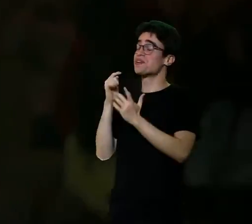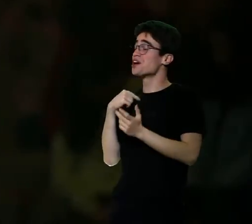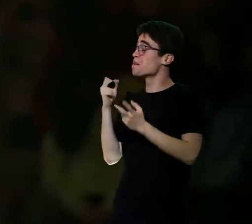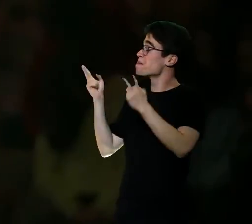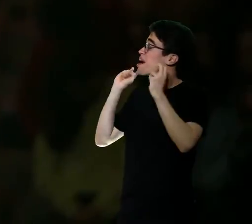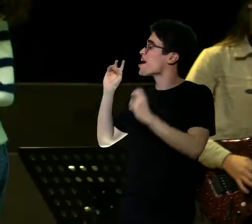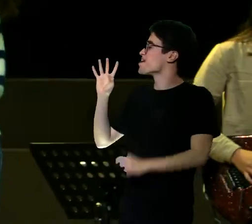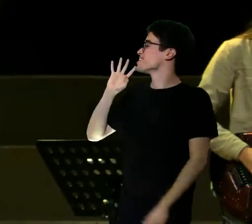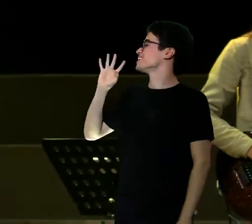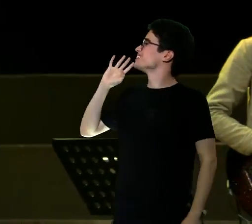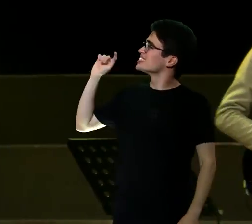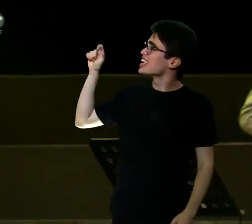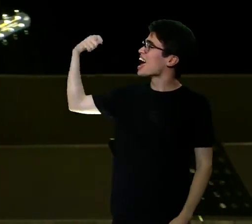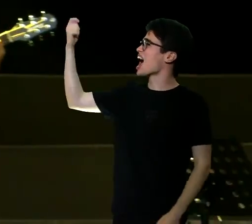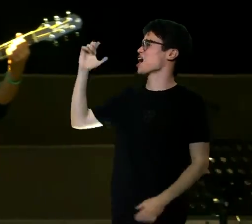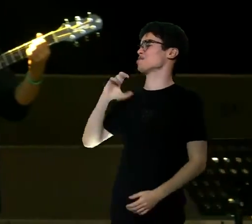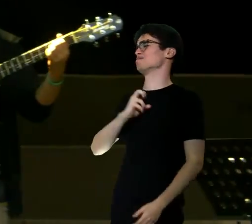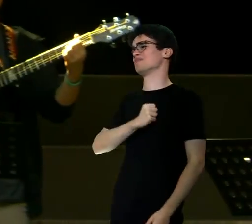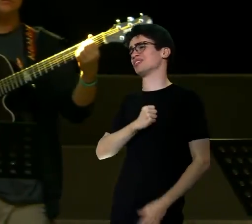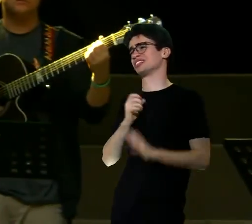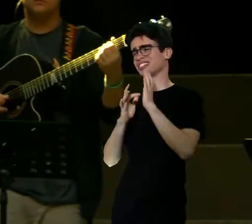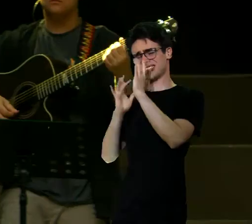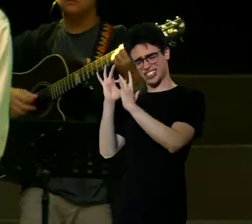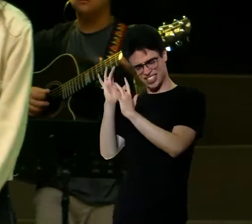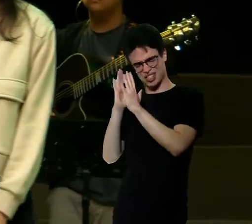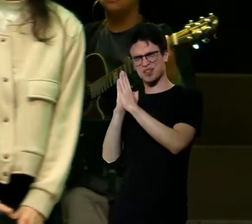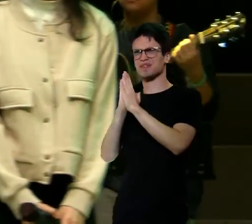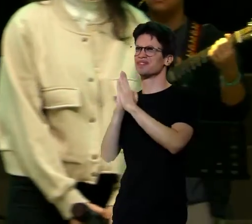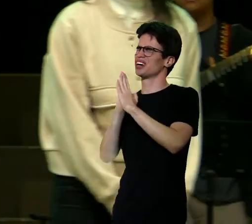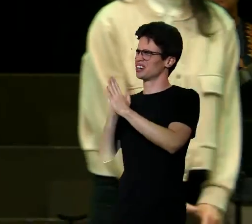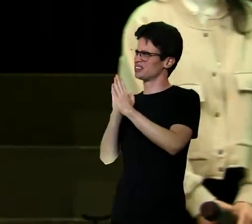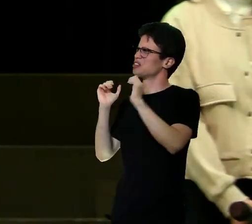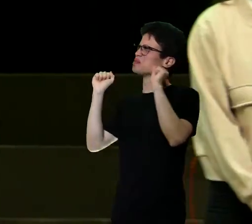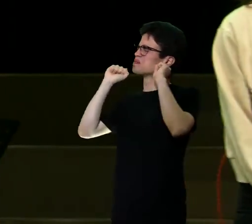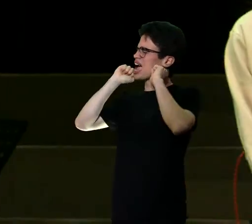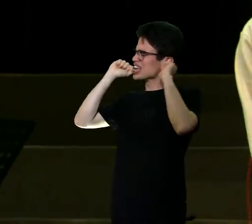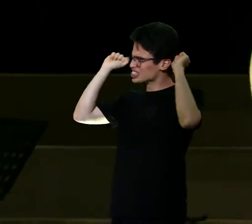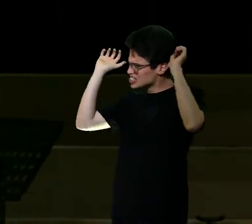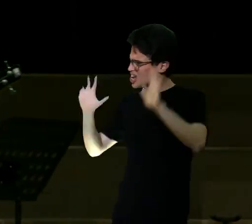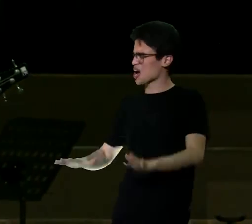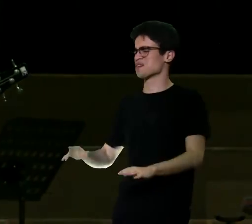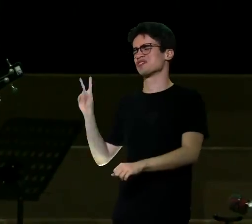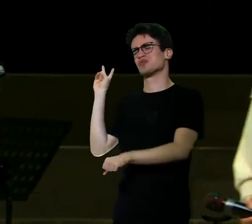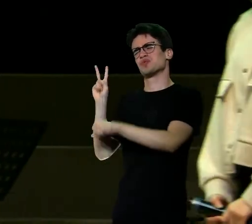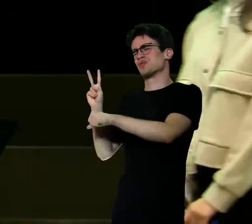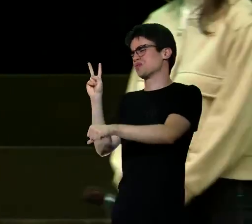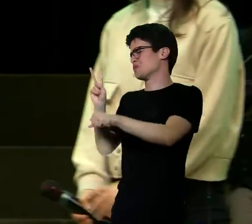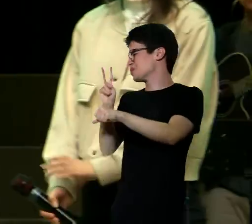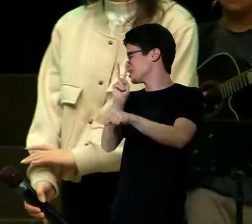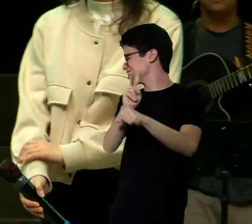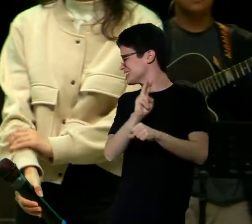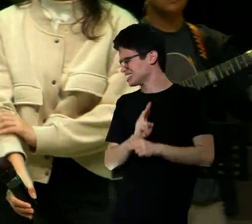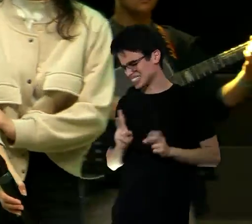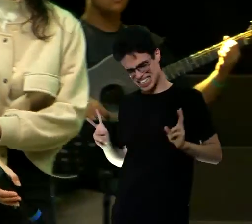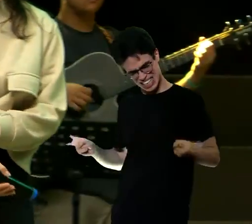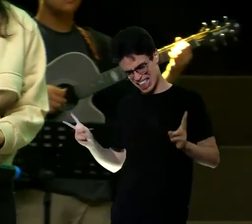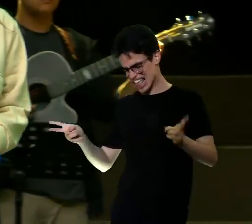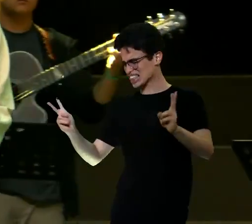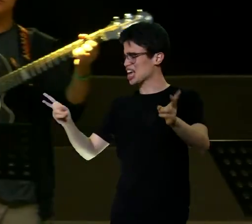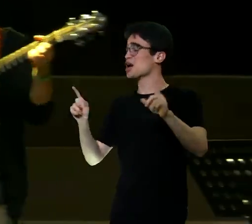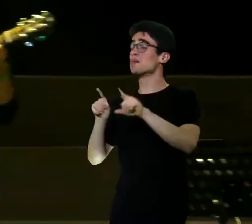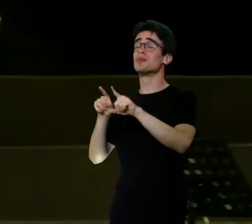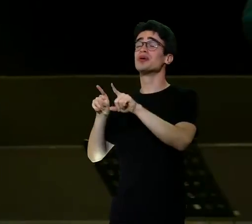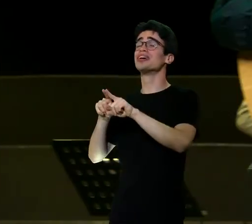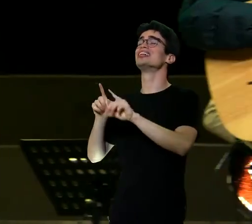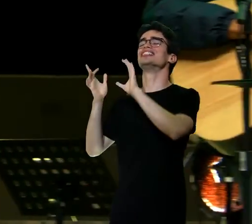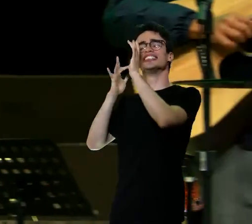amor por eles todos os dias, Deus, é isso que eu te peço. Abençoa a vida deles, cuida de tudo que está acontecendo também, porque o Senhor os